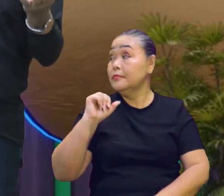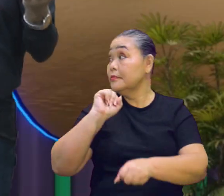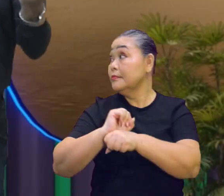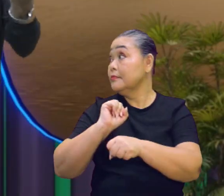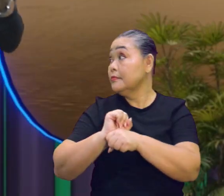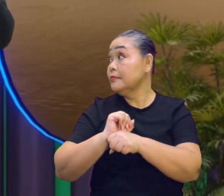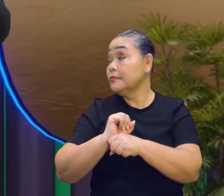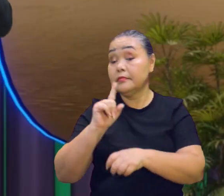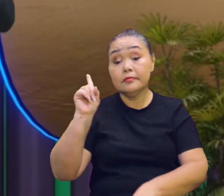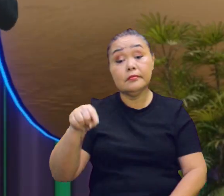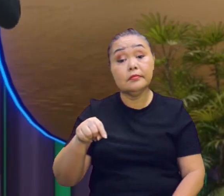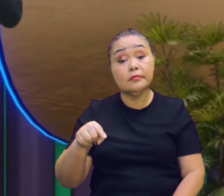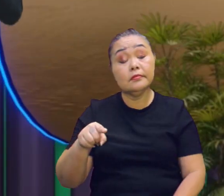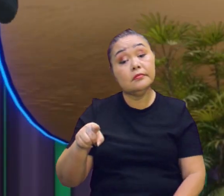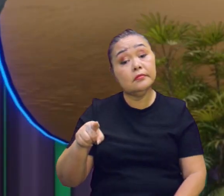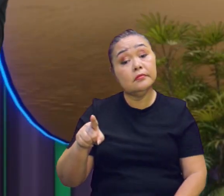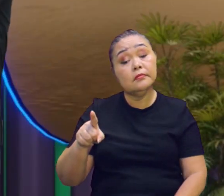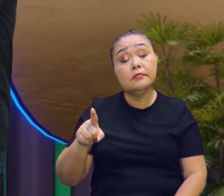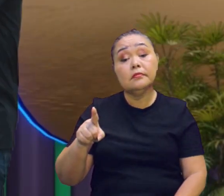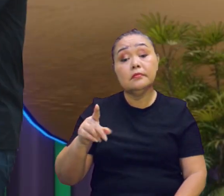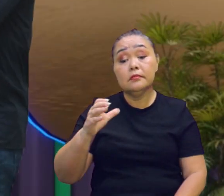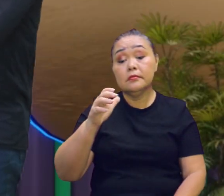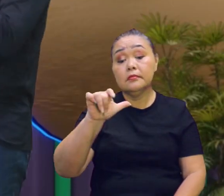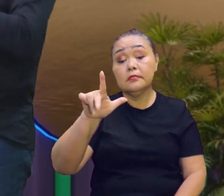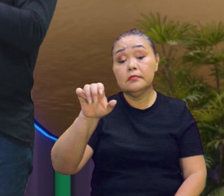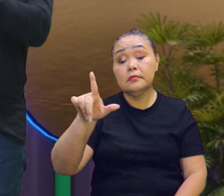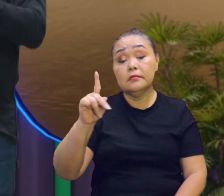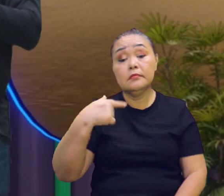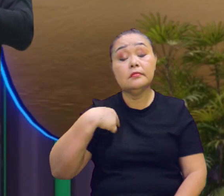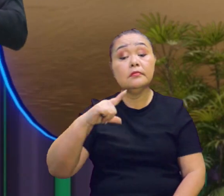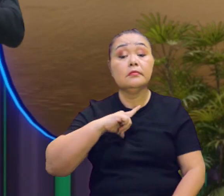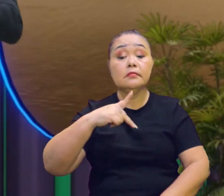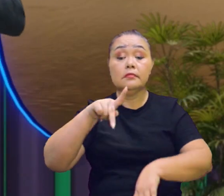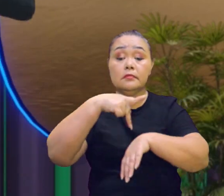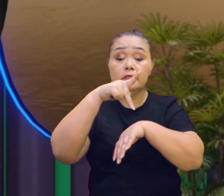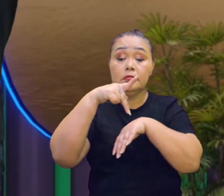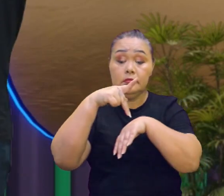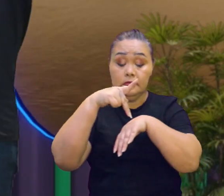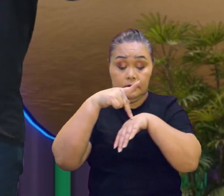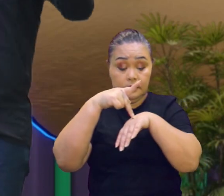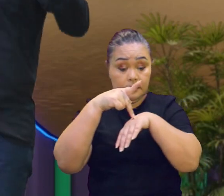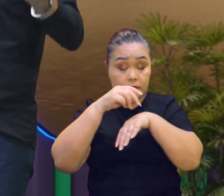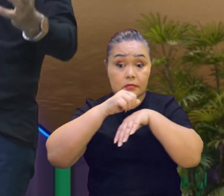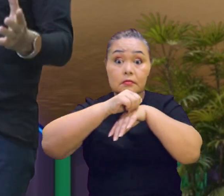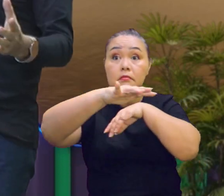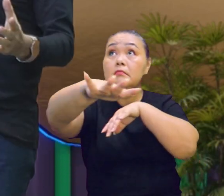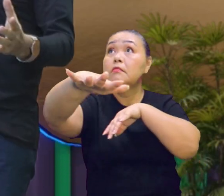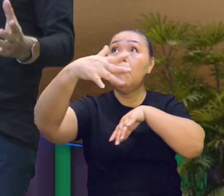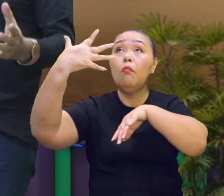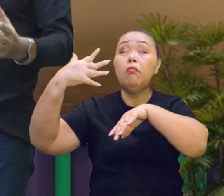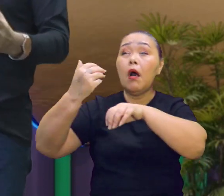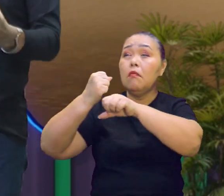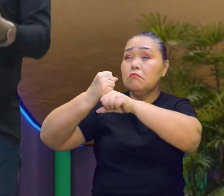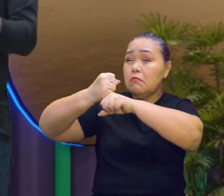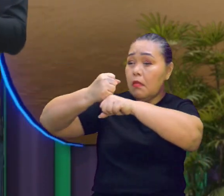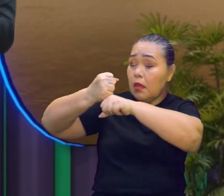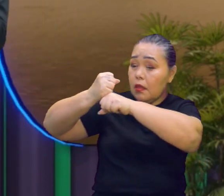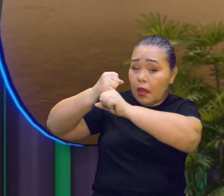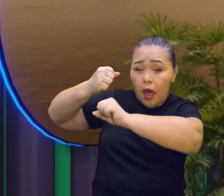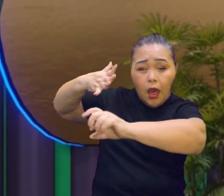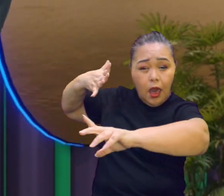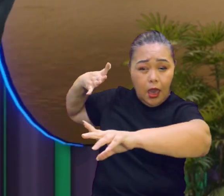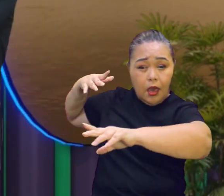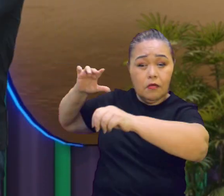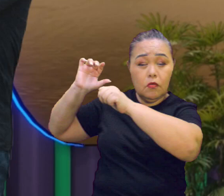para falar isso. Sim. Carlinhos, nós temos um país de dimensões continentais.